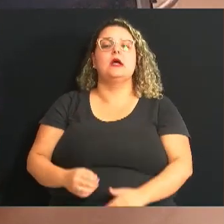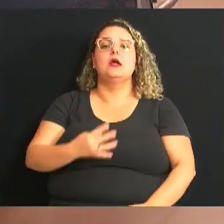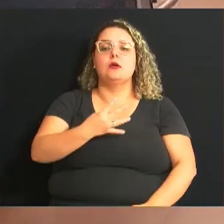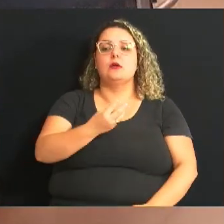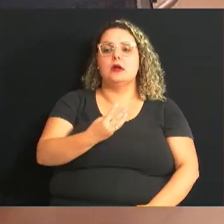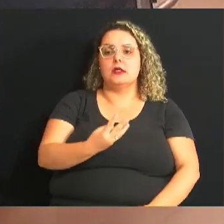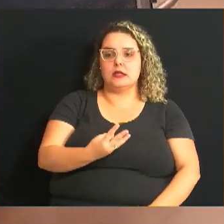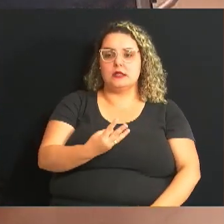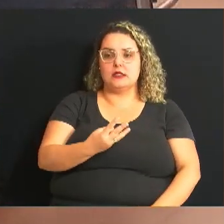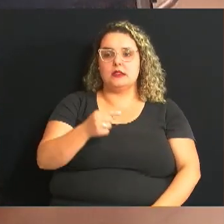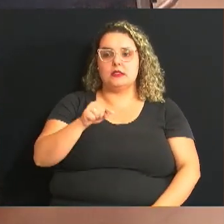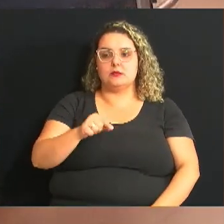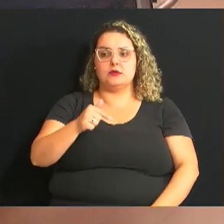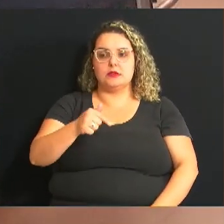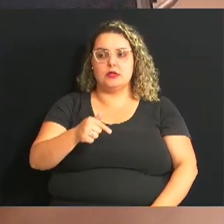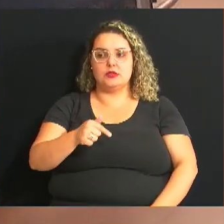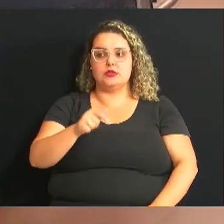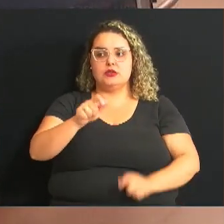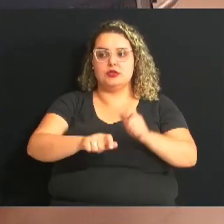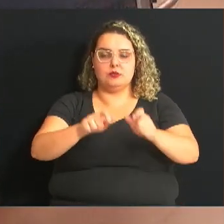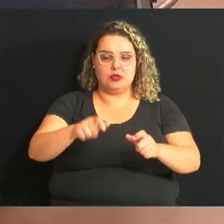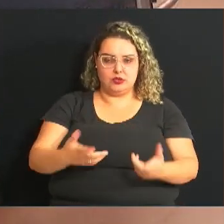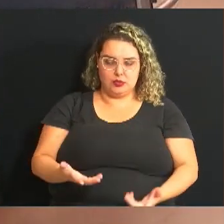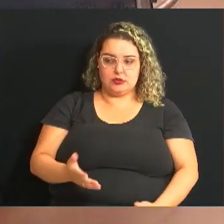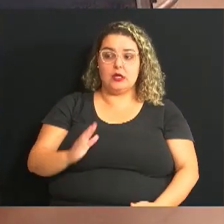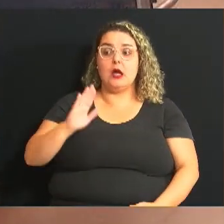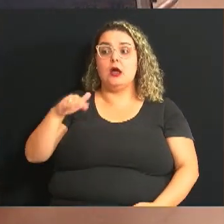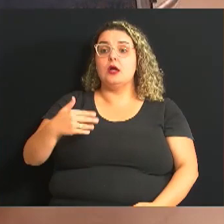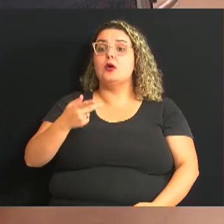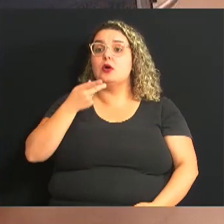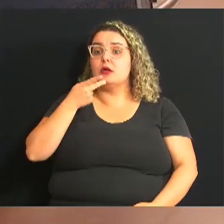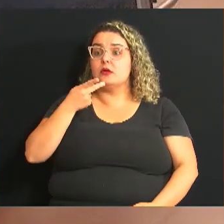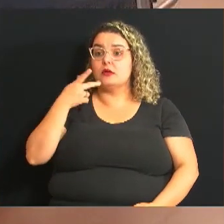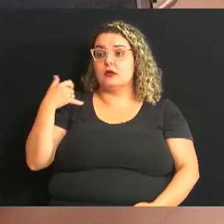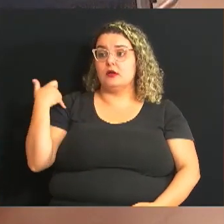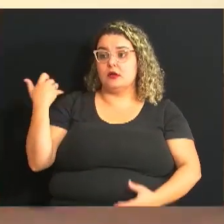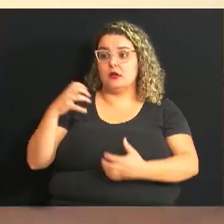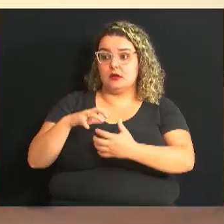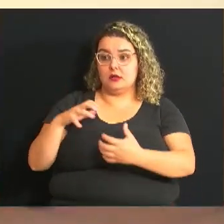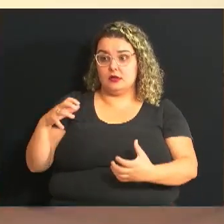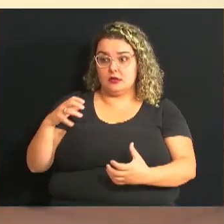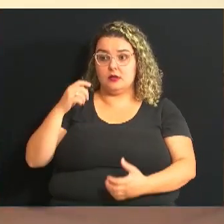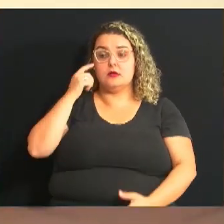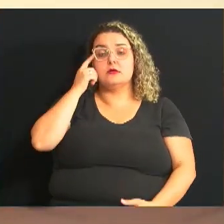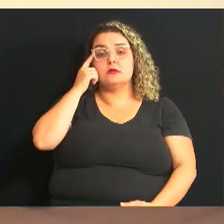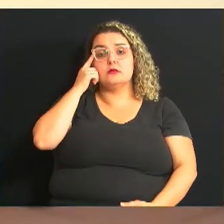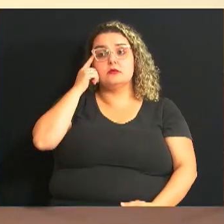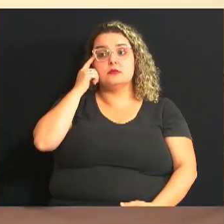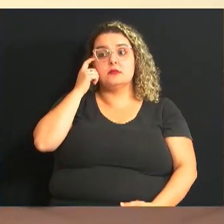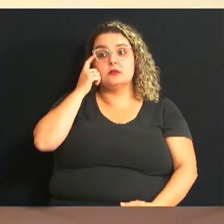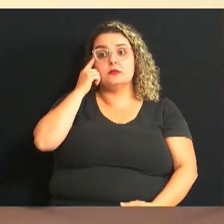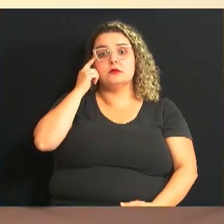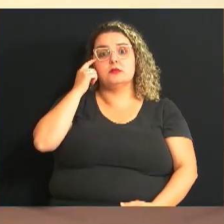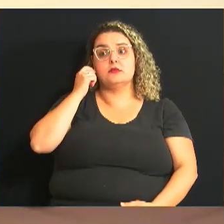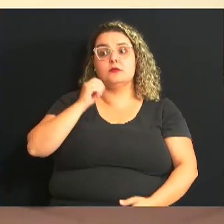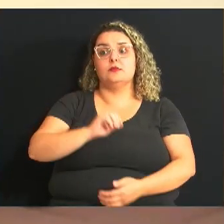43,7% de pessoas físicas. Já quando se fala em destinações para o Fundo da Pessoa